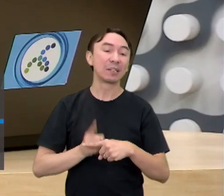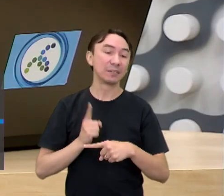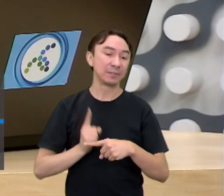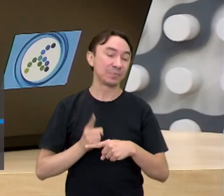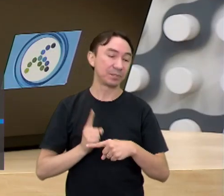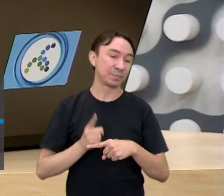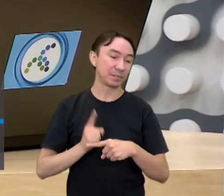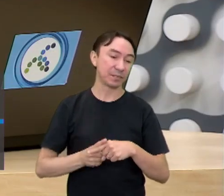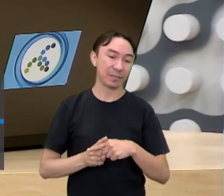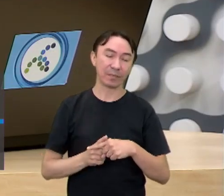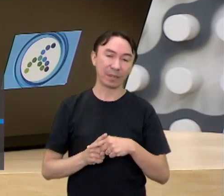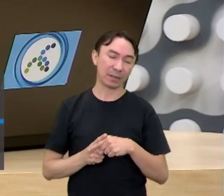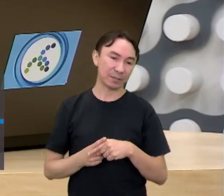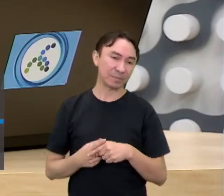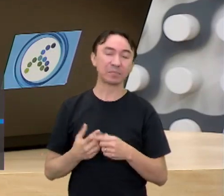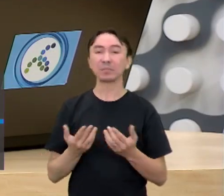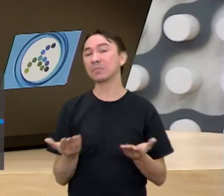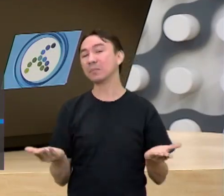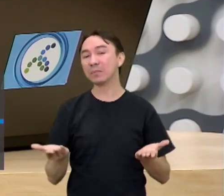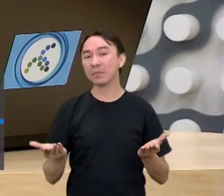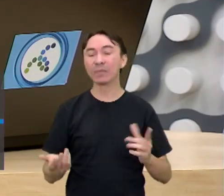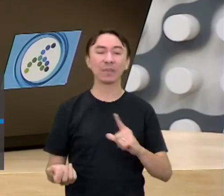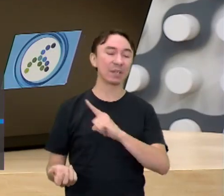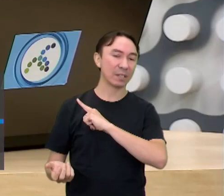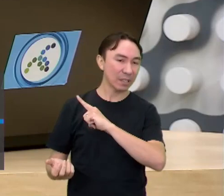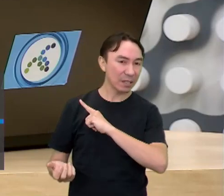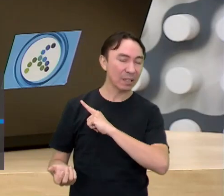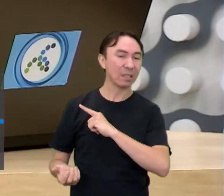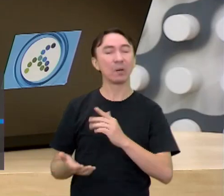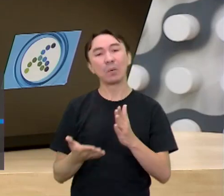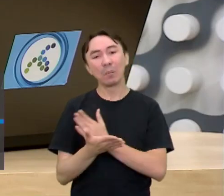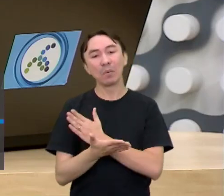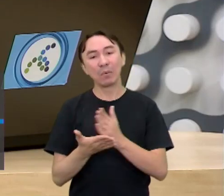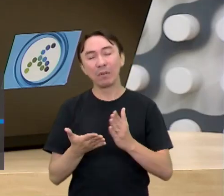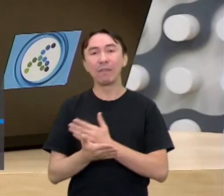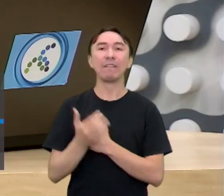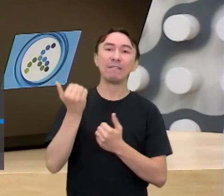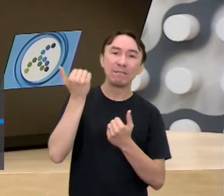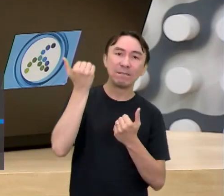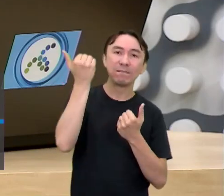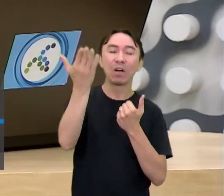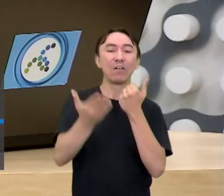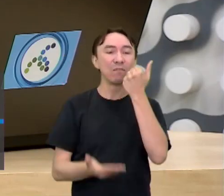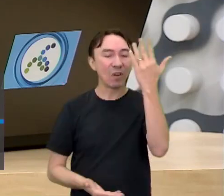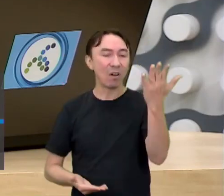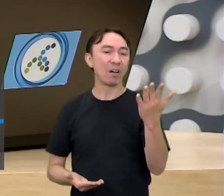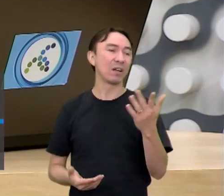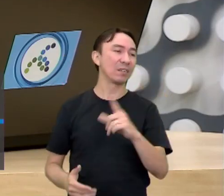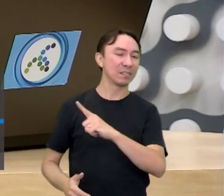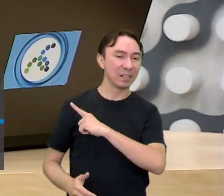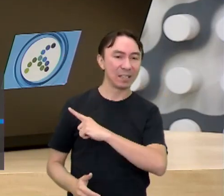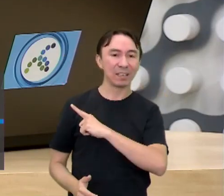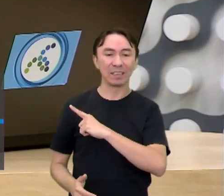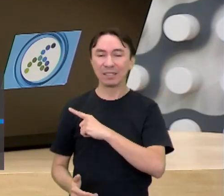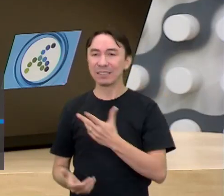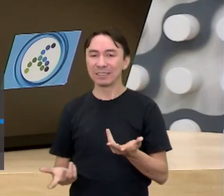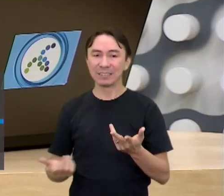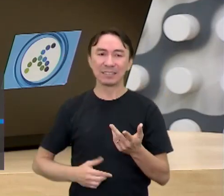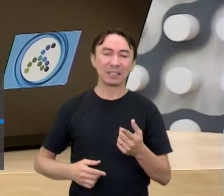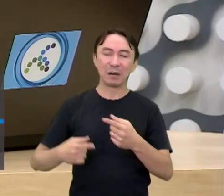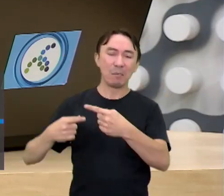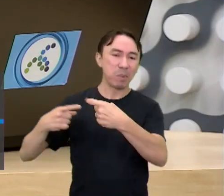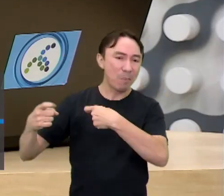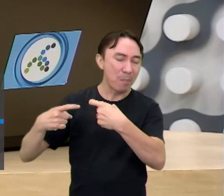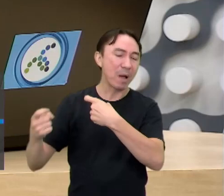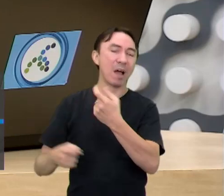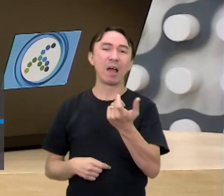são fatores... Tem que contar também com fatores externos, né? Sim. Tipo guerra, seca ou coisa do tipo, que faz as pessoas